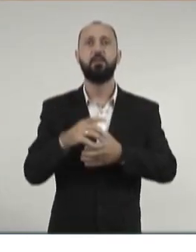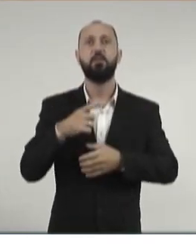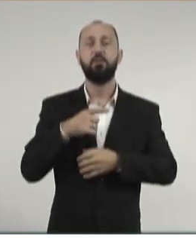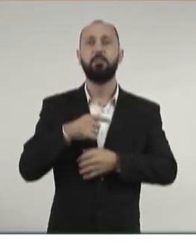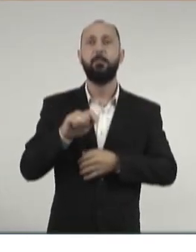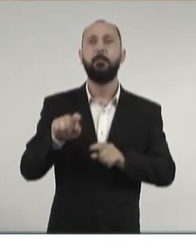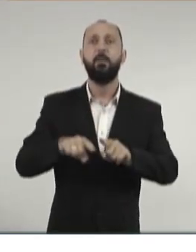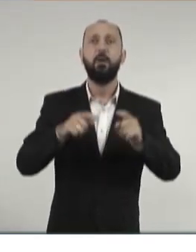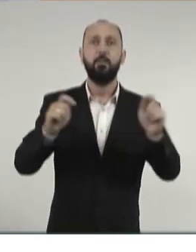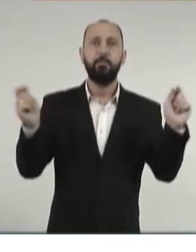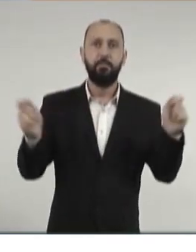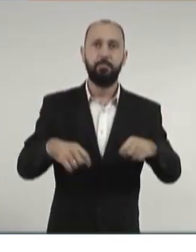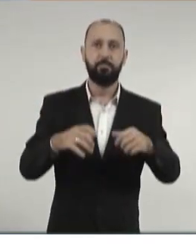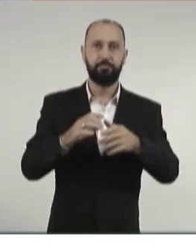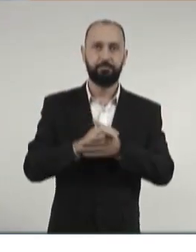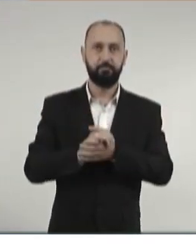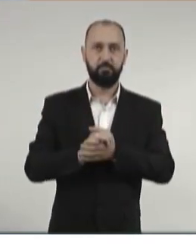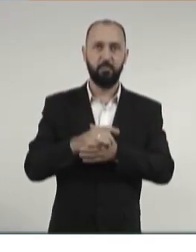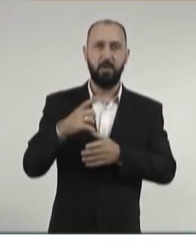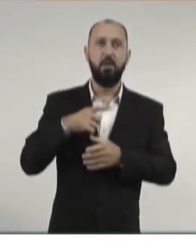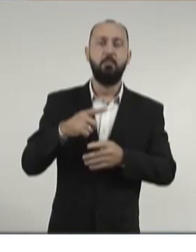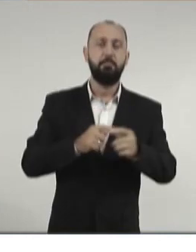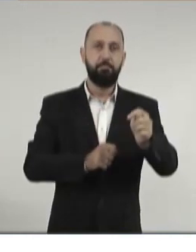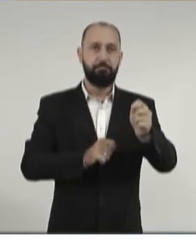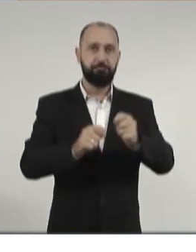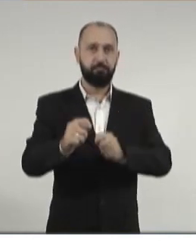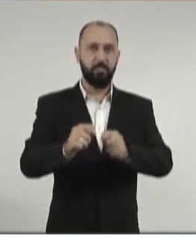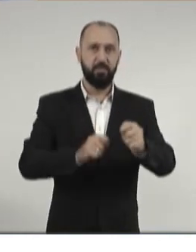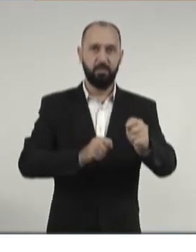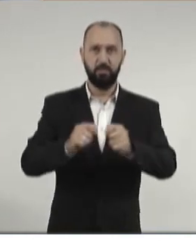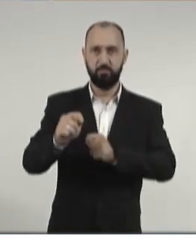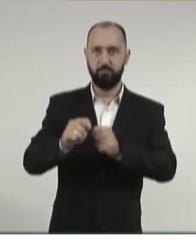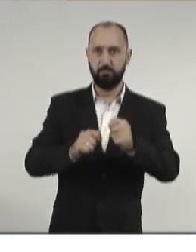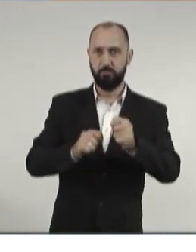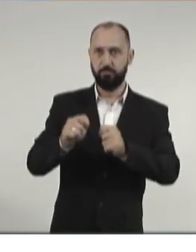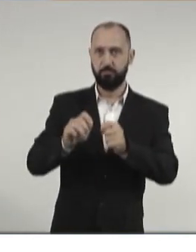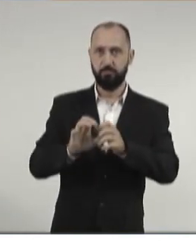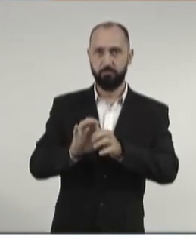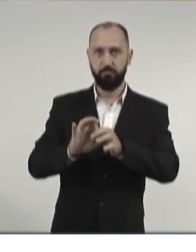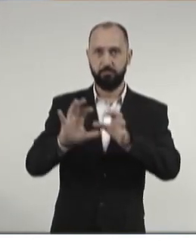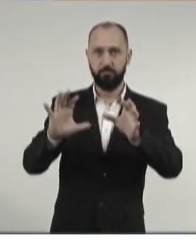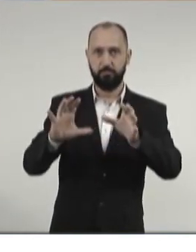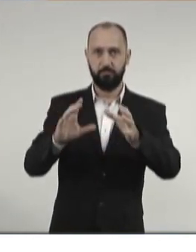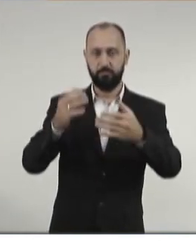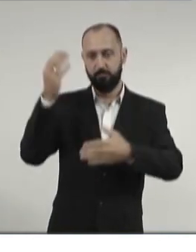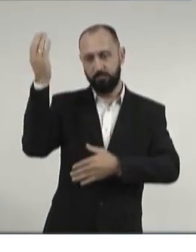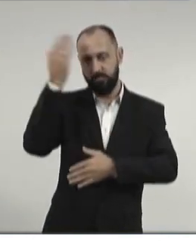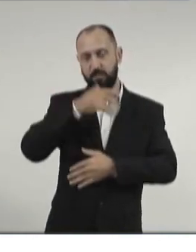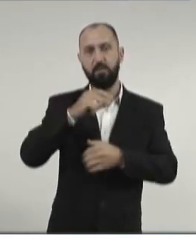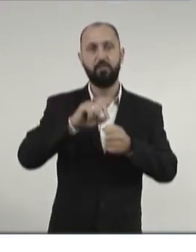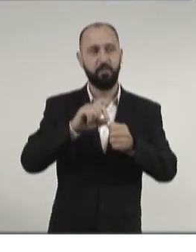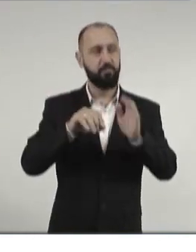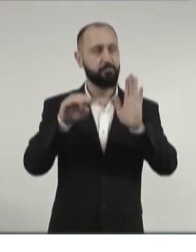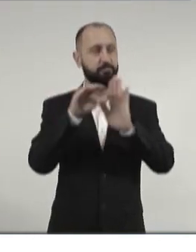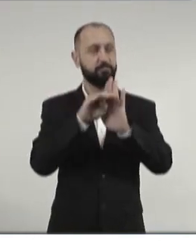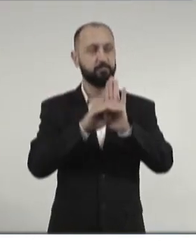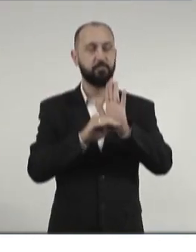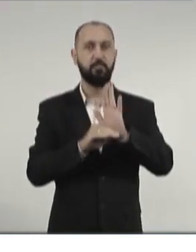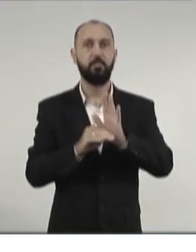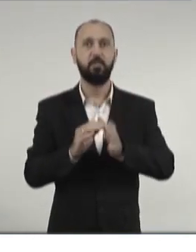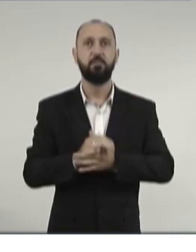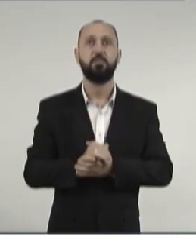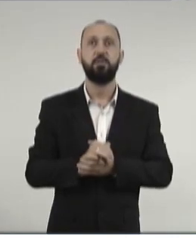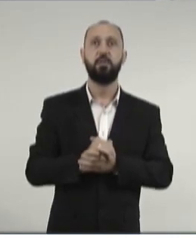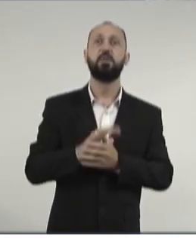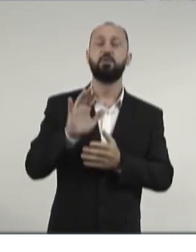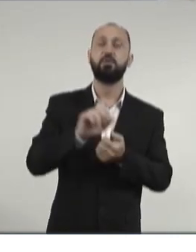mais eficiente hoje para buscar a regularização. E só desembarga mediante ele comprovar que ele executou todas as medidas. Que corrigiu.